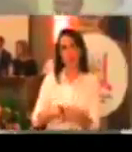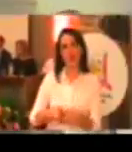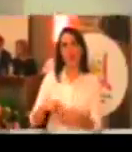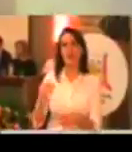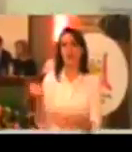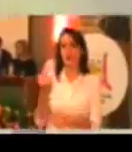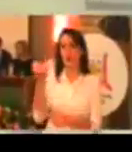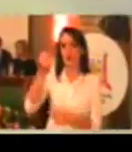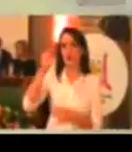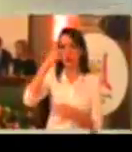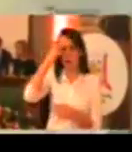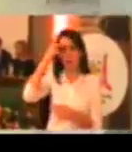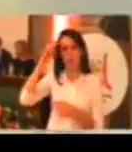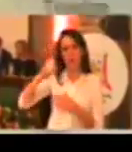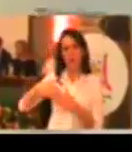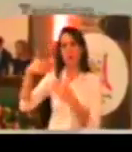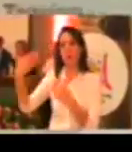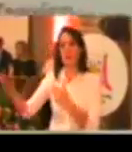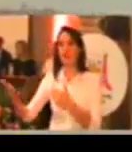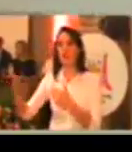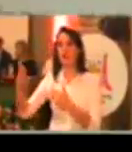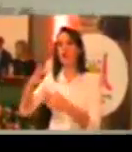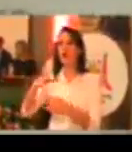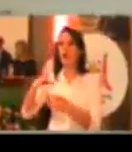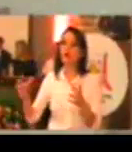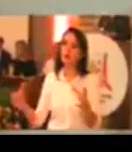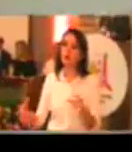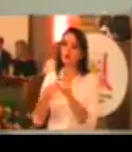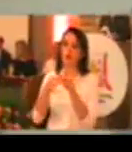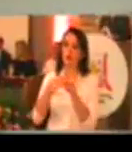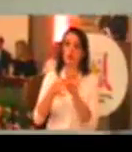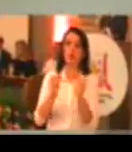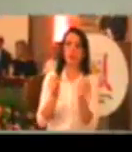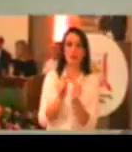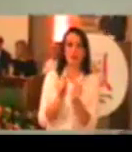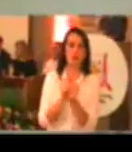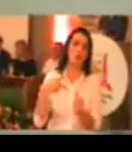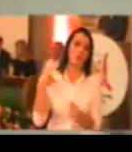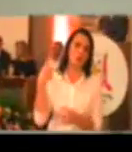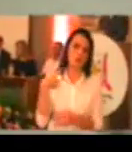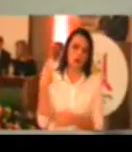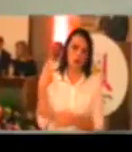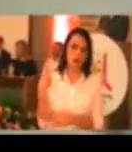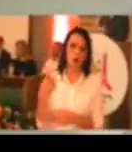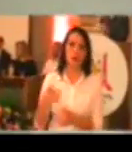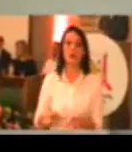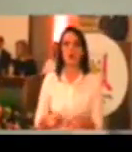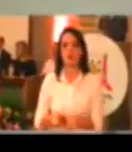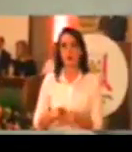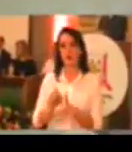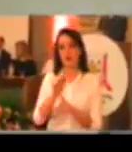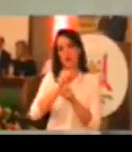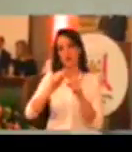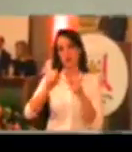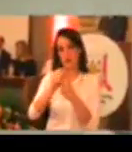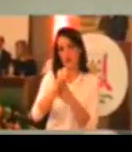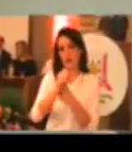são também de atender o público externo, buscando aproximar o poder legislativo da